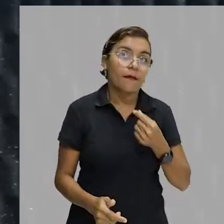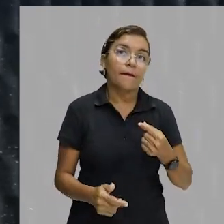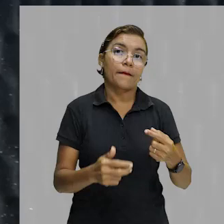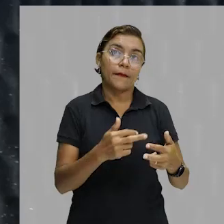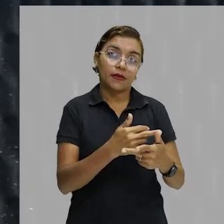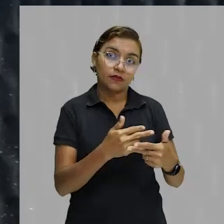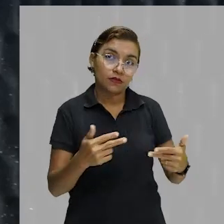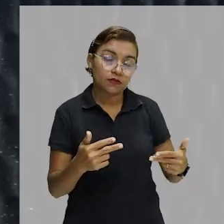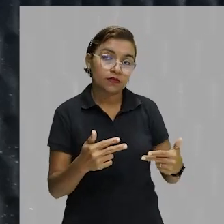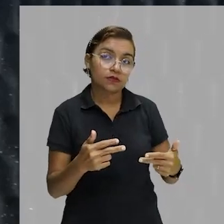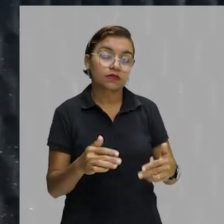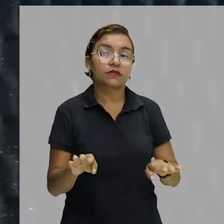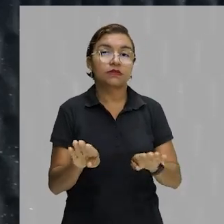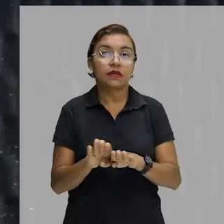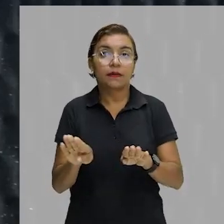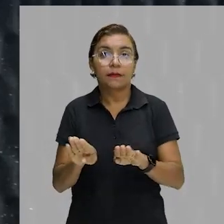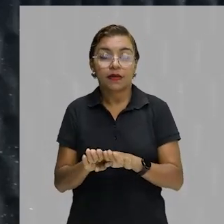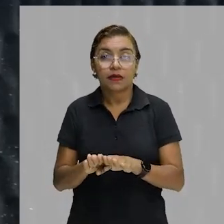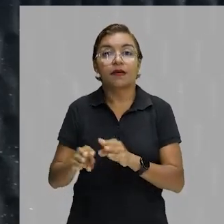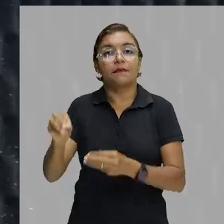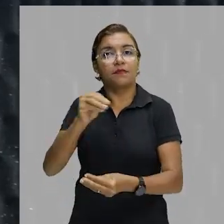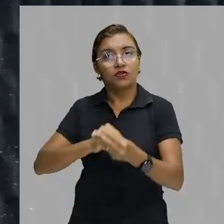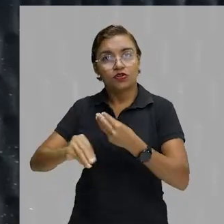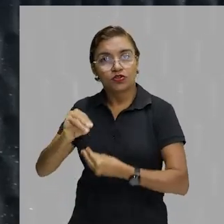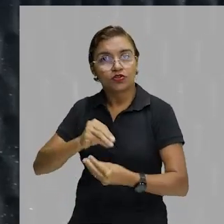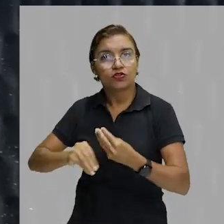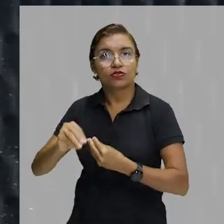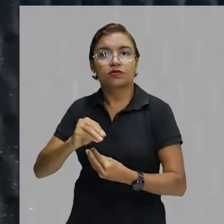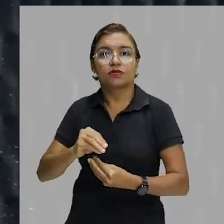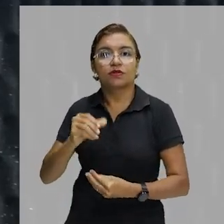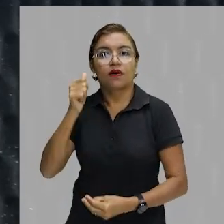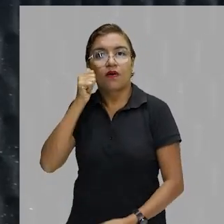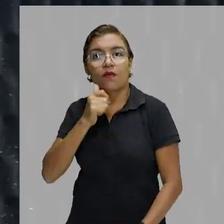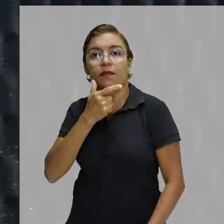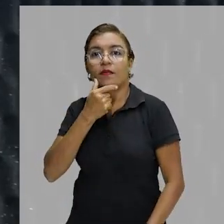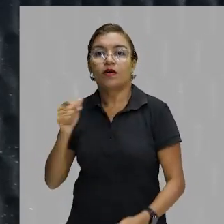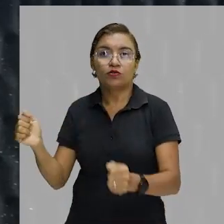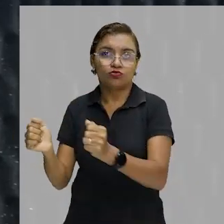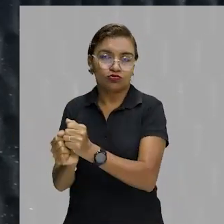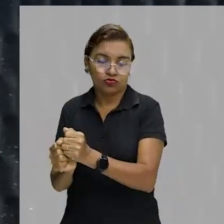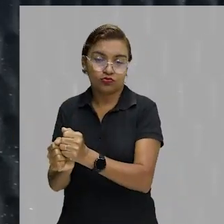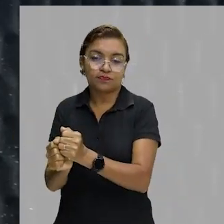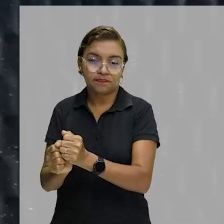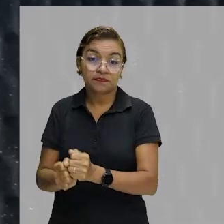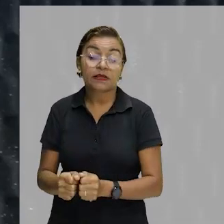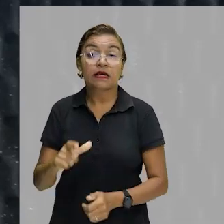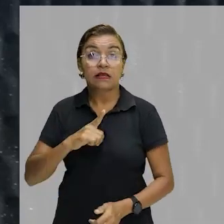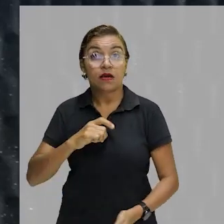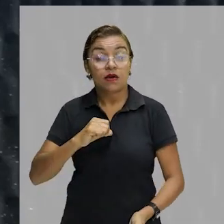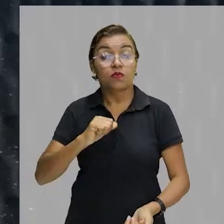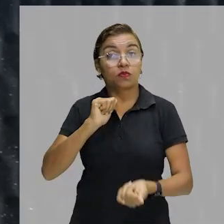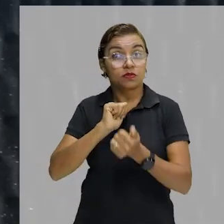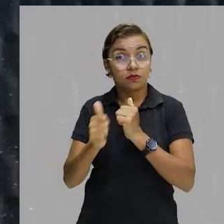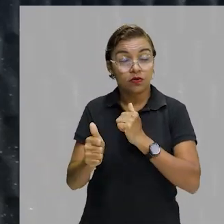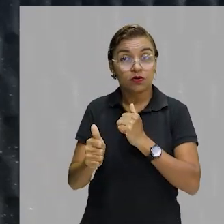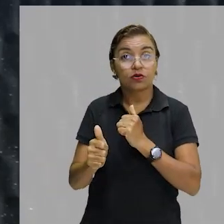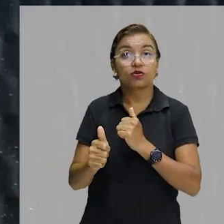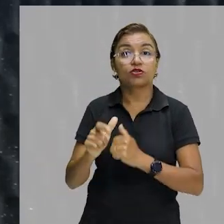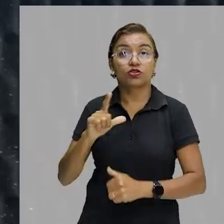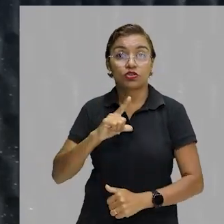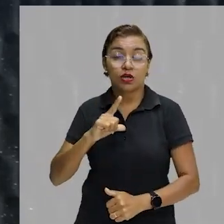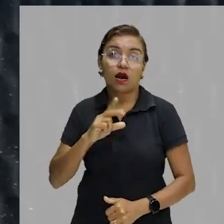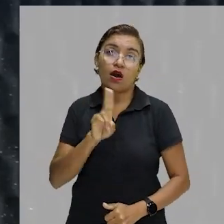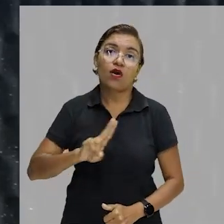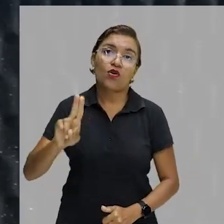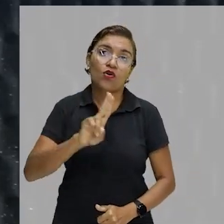masculinas e a disputa de duplas mistas. Então tá aqui, ó. É um esporte que já trabalha nesse formato